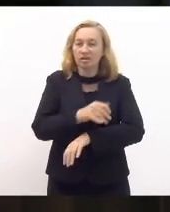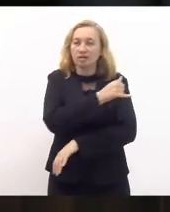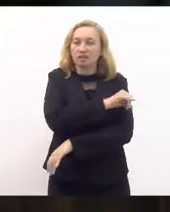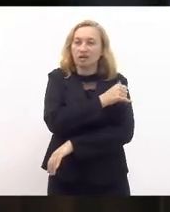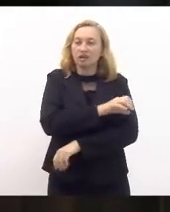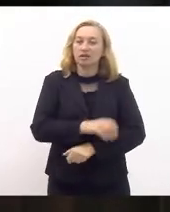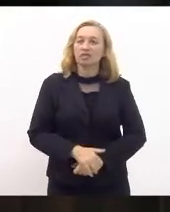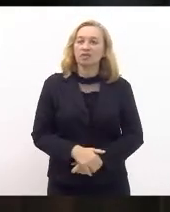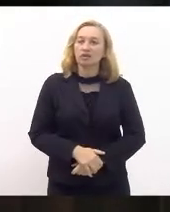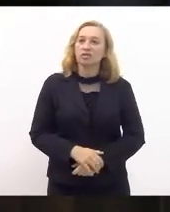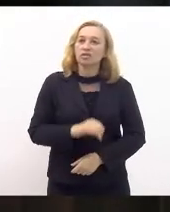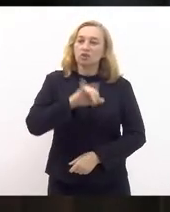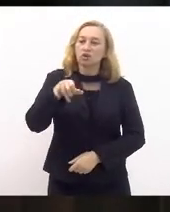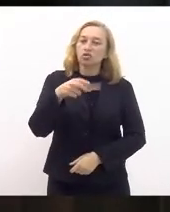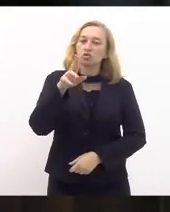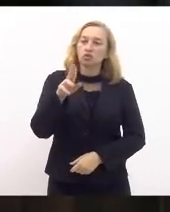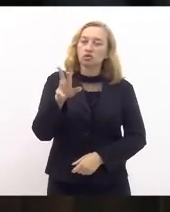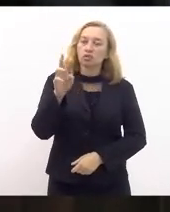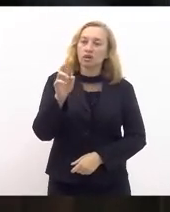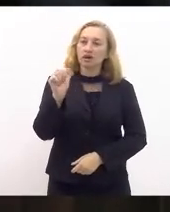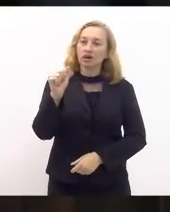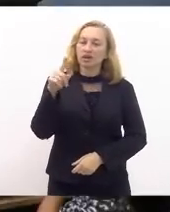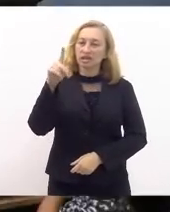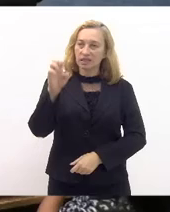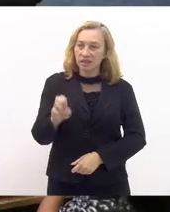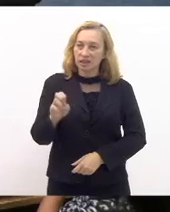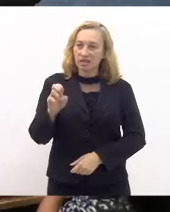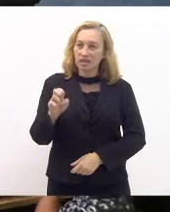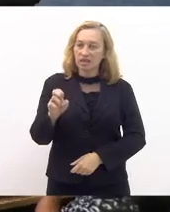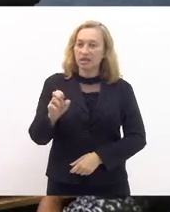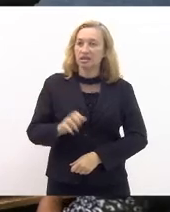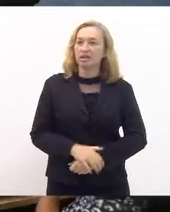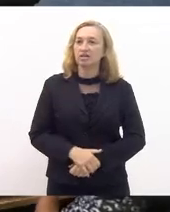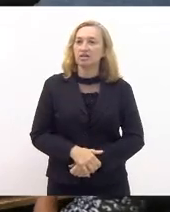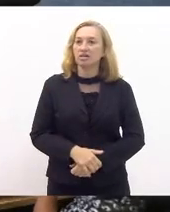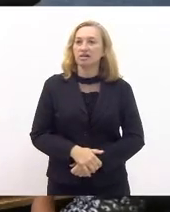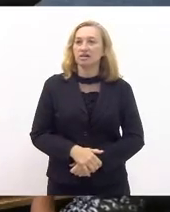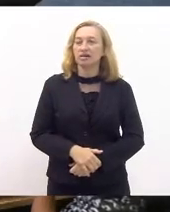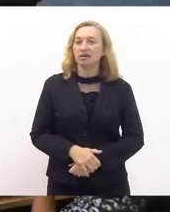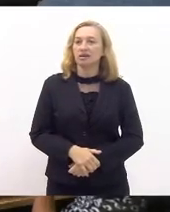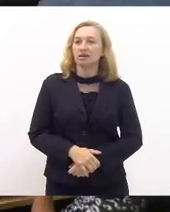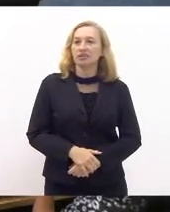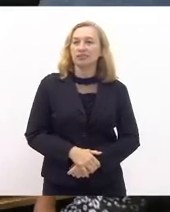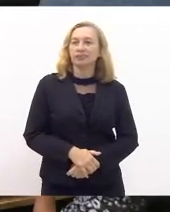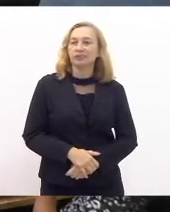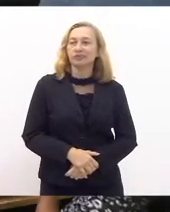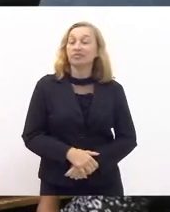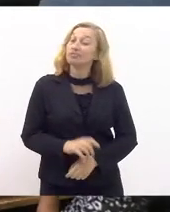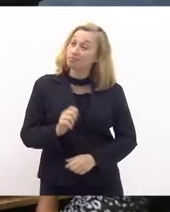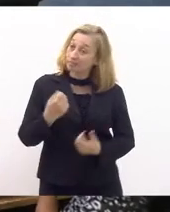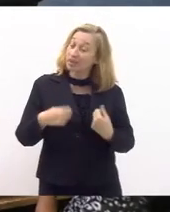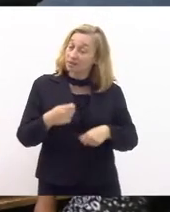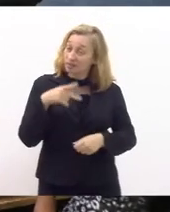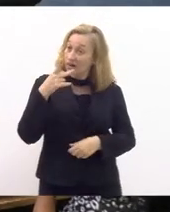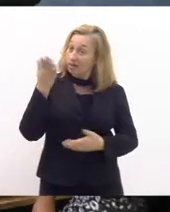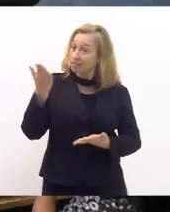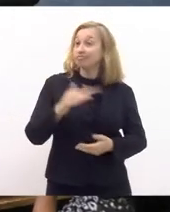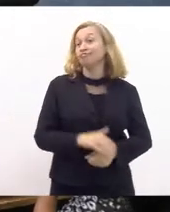Janeiro, Jurandir Lemos Filho. Não vai passar em branco, não, Jurandir. Tem que falar.